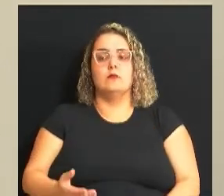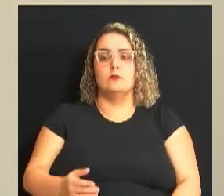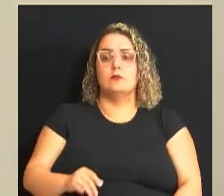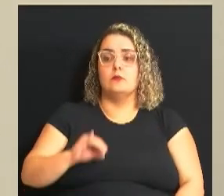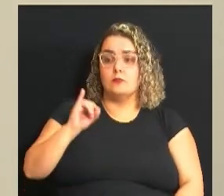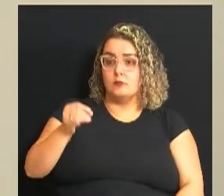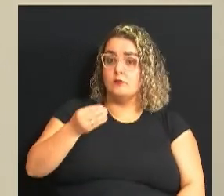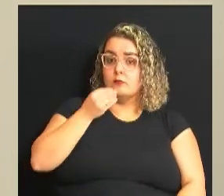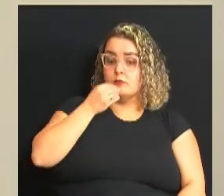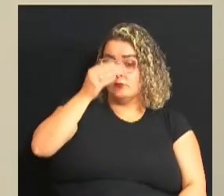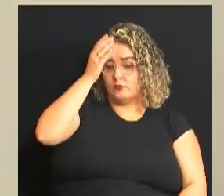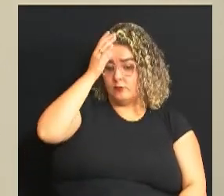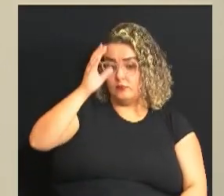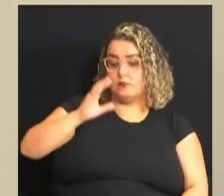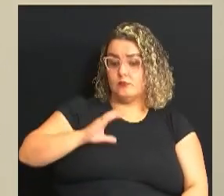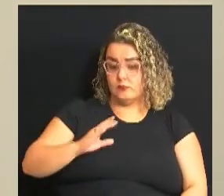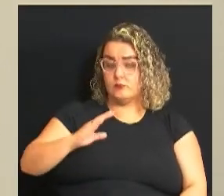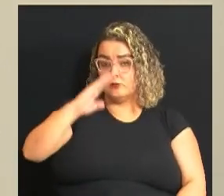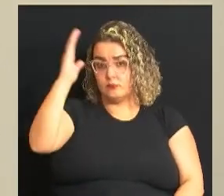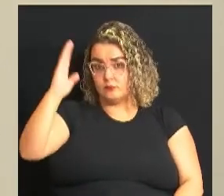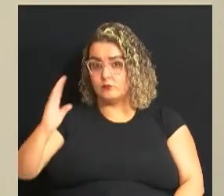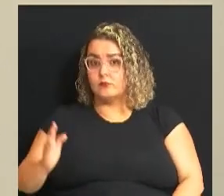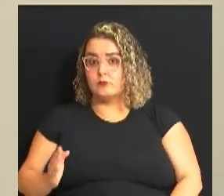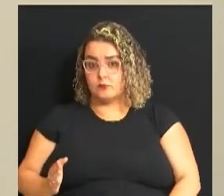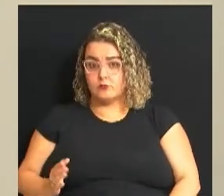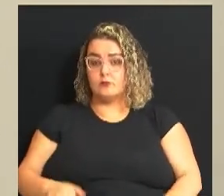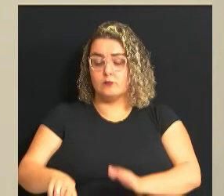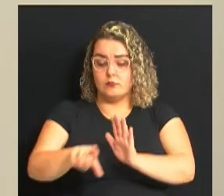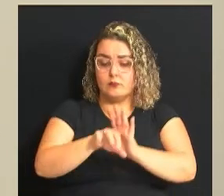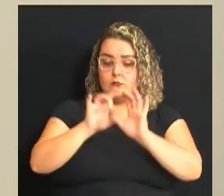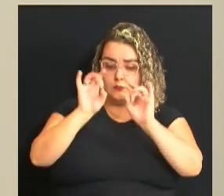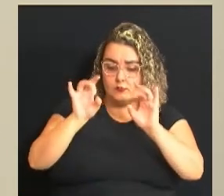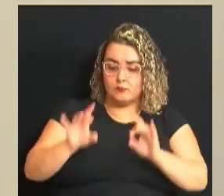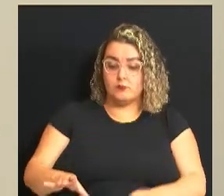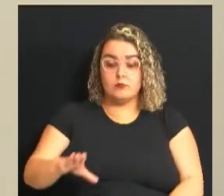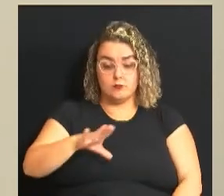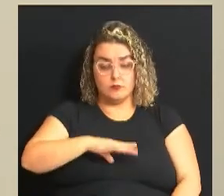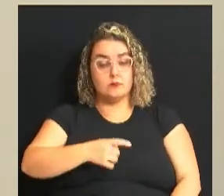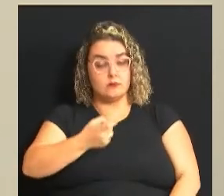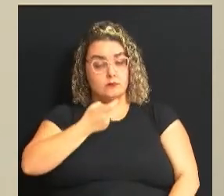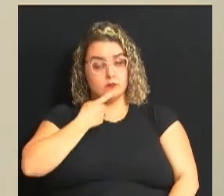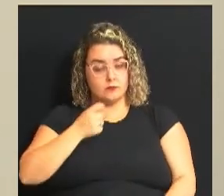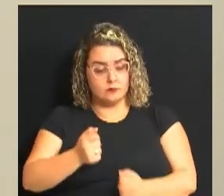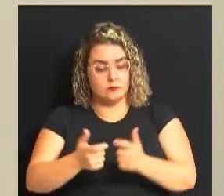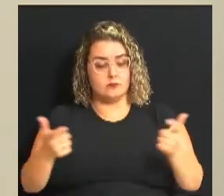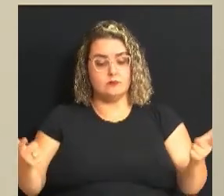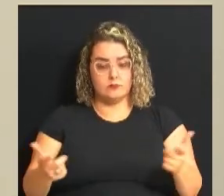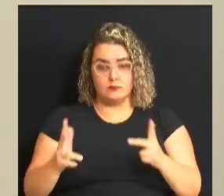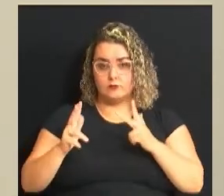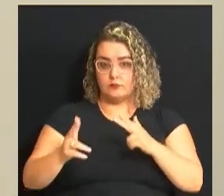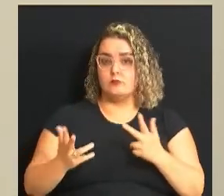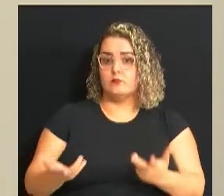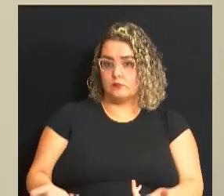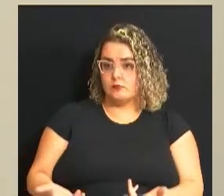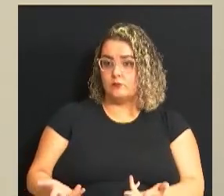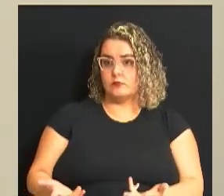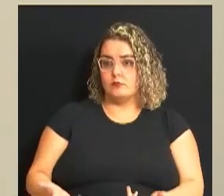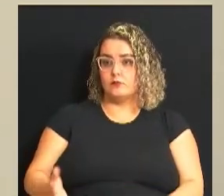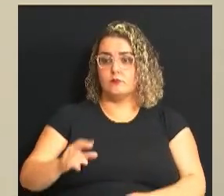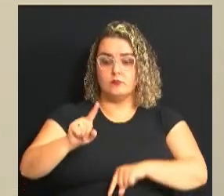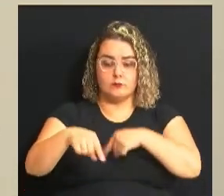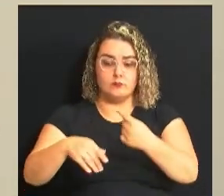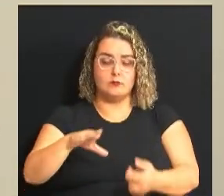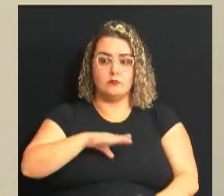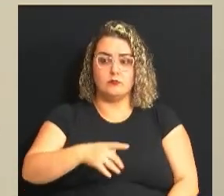brasileiro, e é importante que as cidades, especialmente cidades grandes, como é a nossa grande cidade de Campinas, a terra de